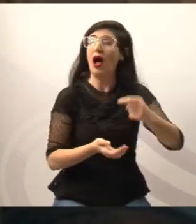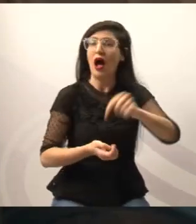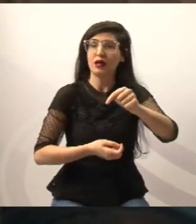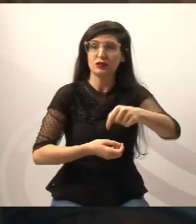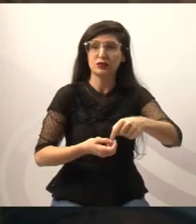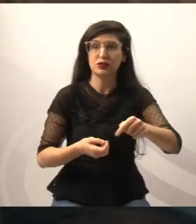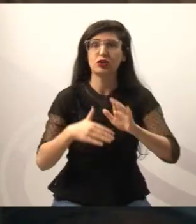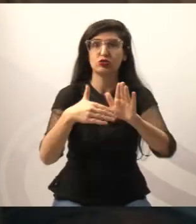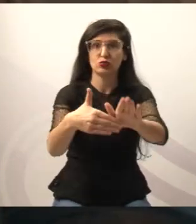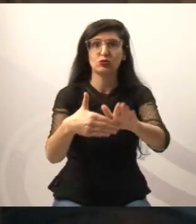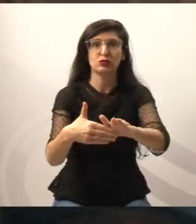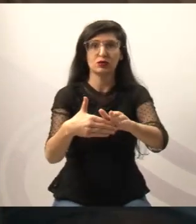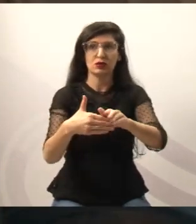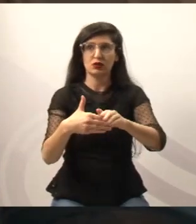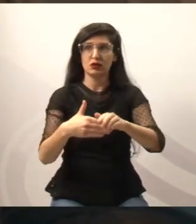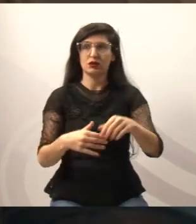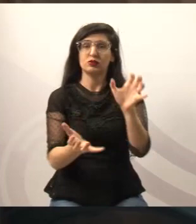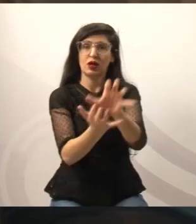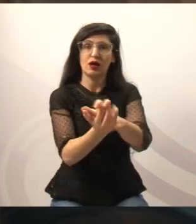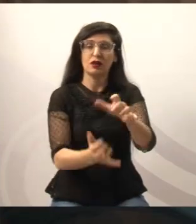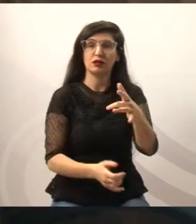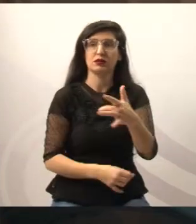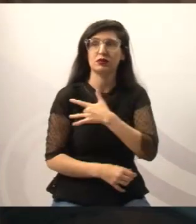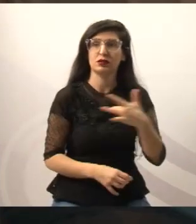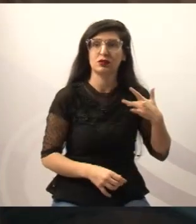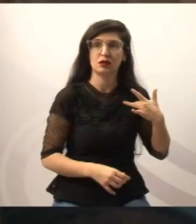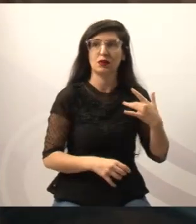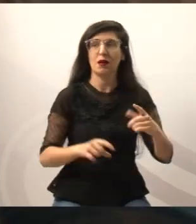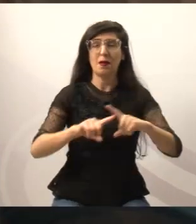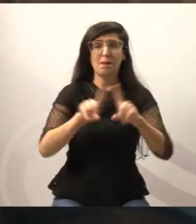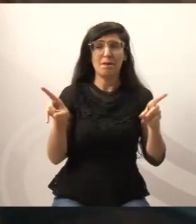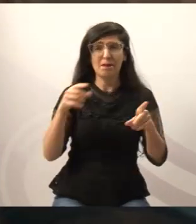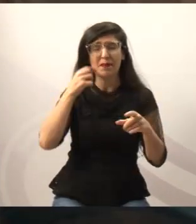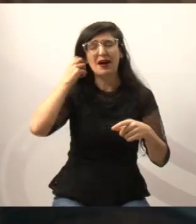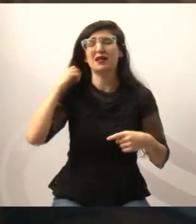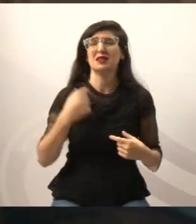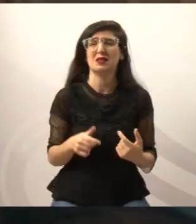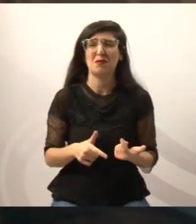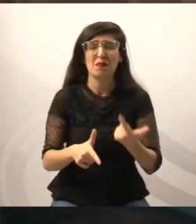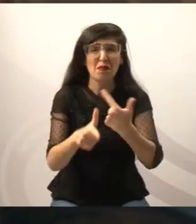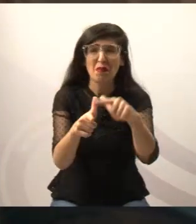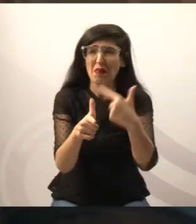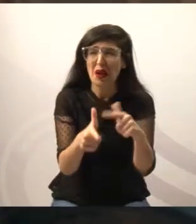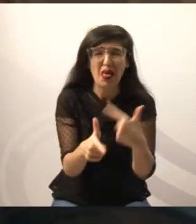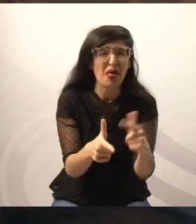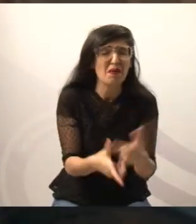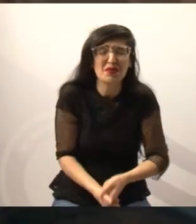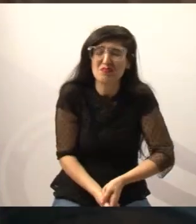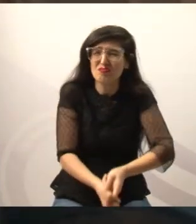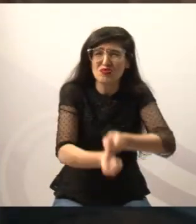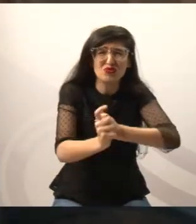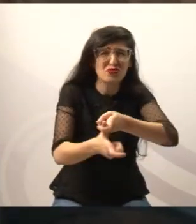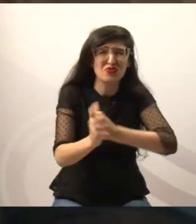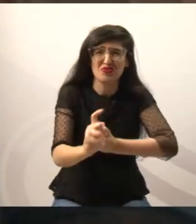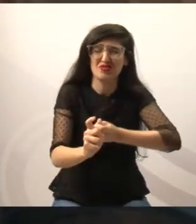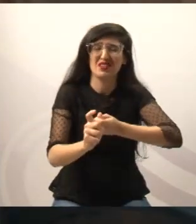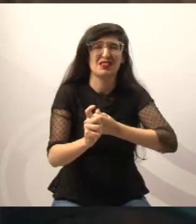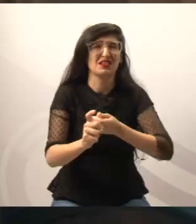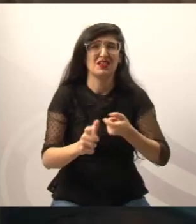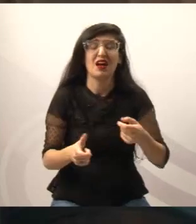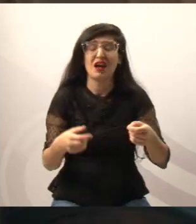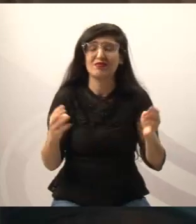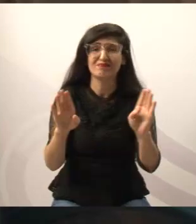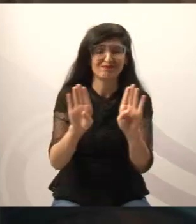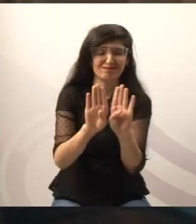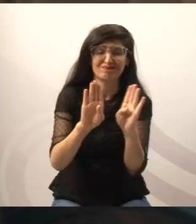preocupação é o estado que já chegou de crise no comércio e a gente não vê nenhuma iniciativa